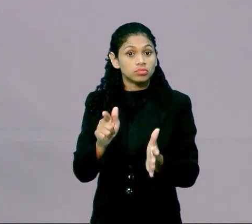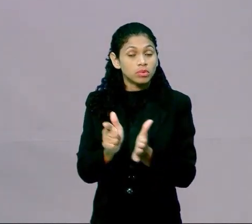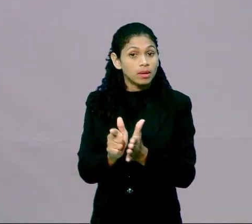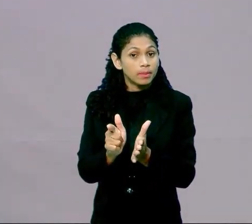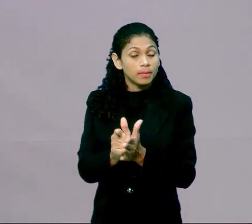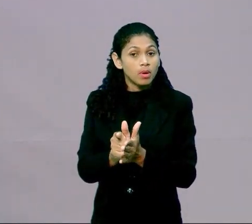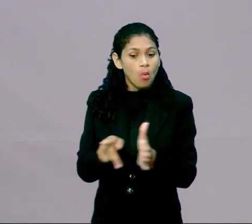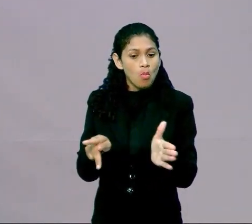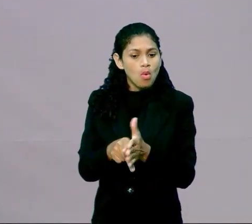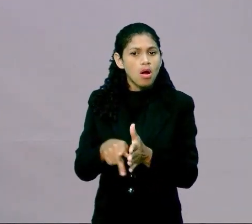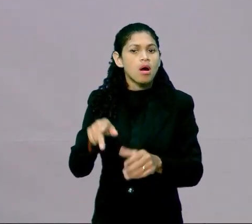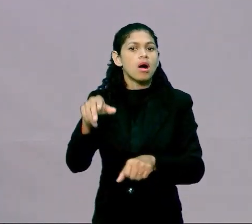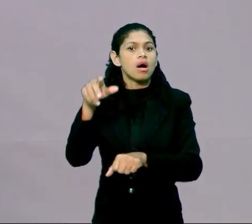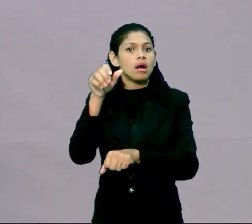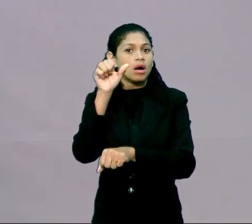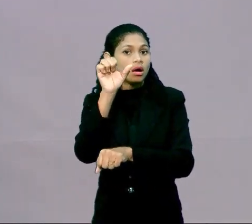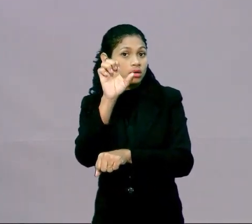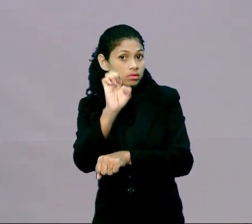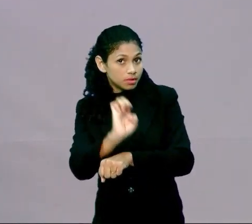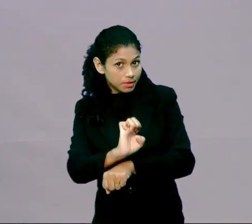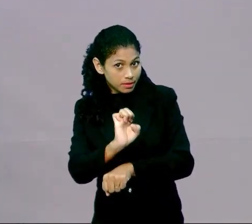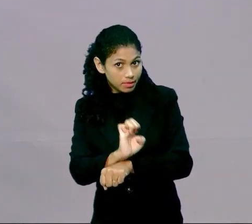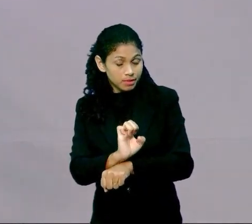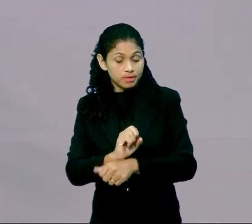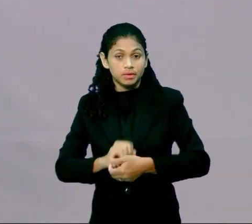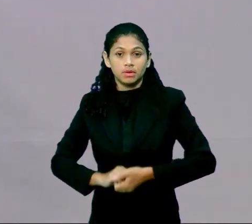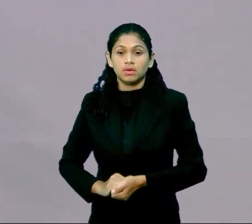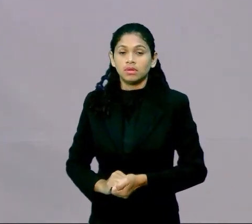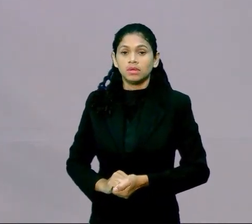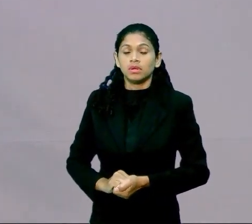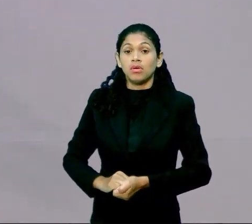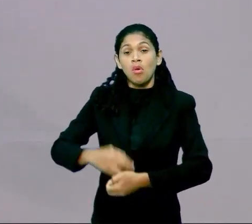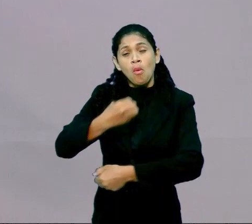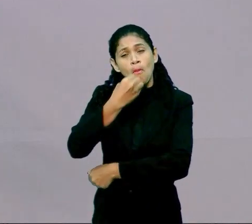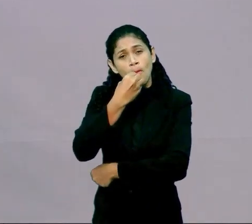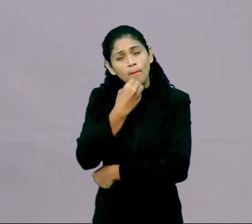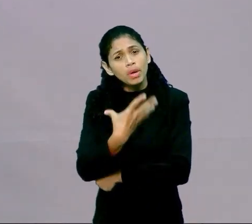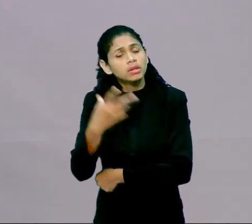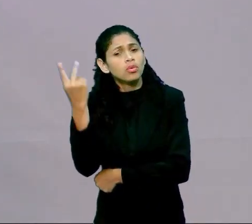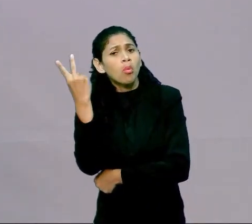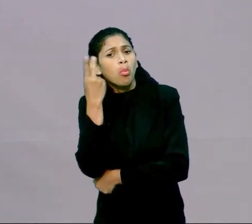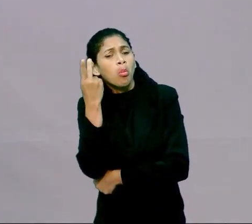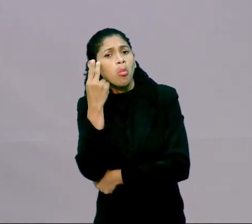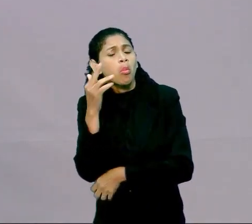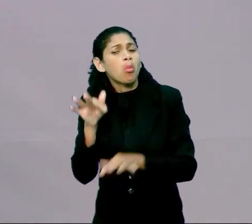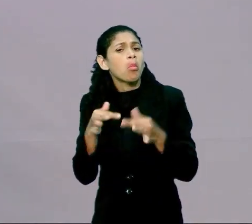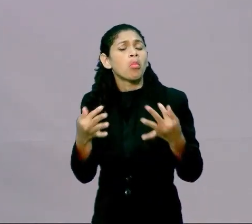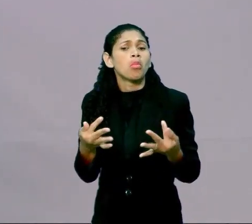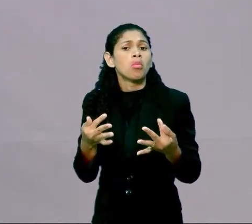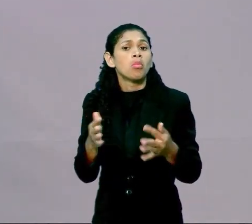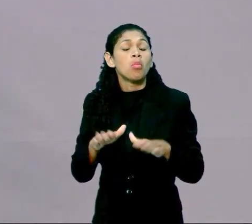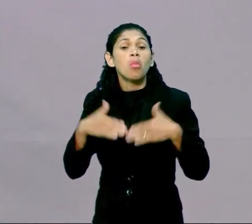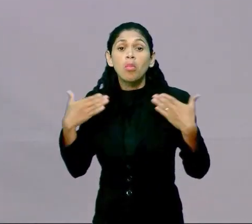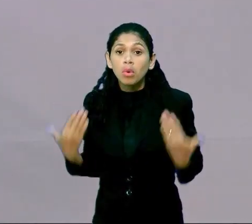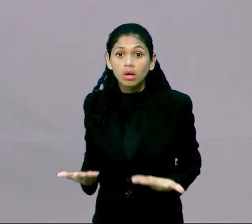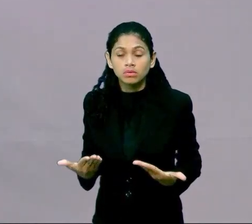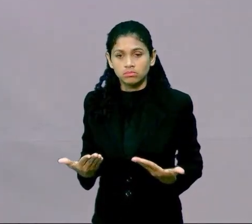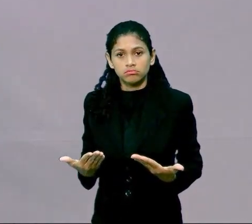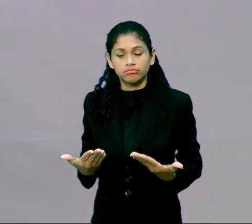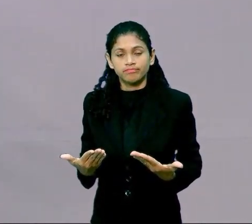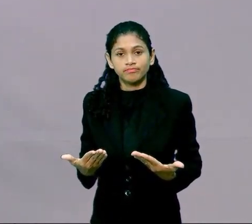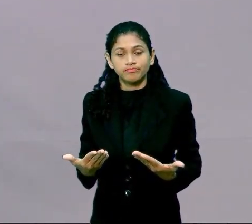bem comum. O que é esse bem comum? É criar as condições necessárias para que as pessoas